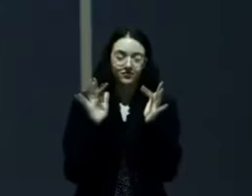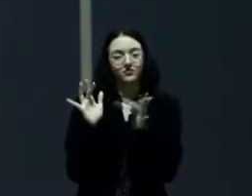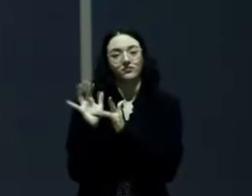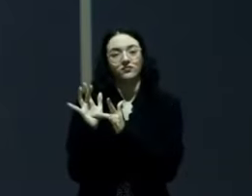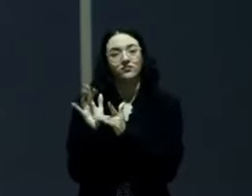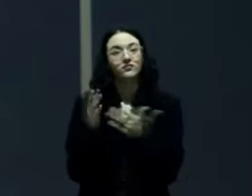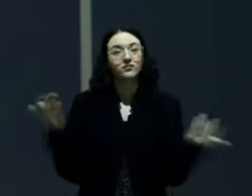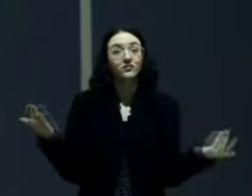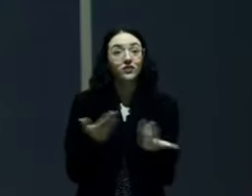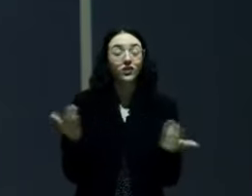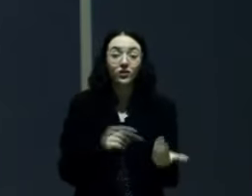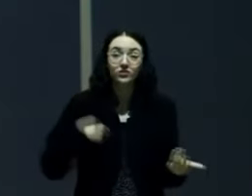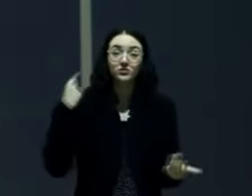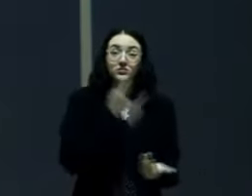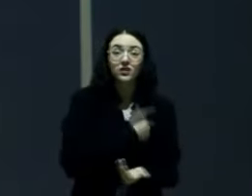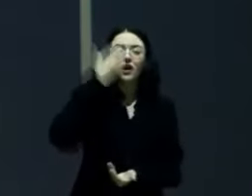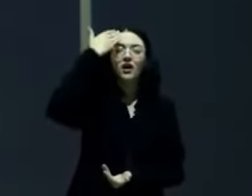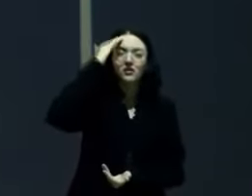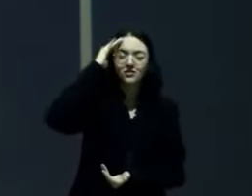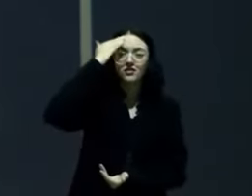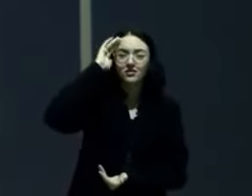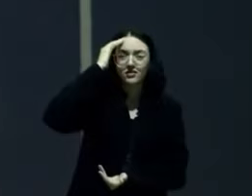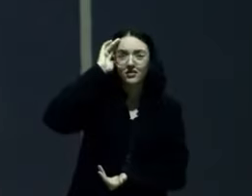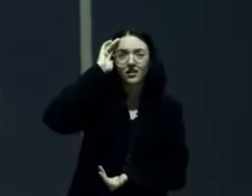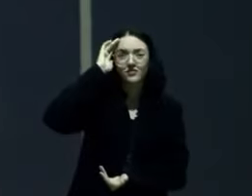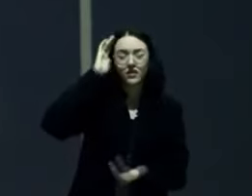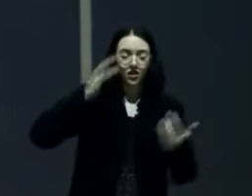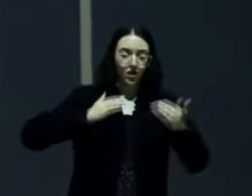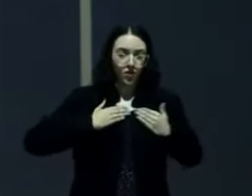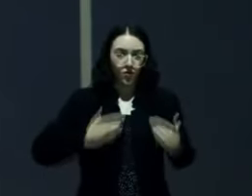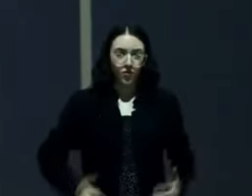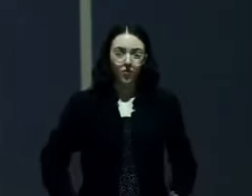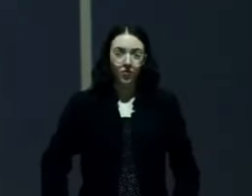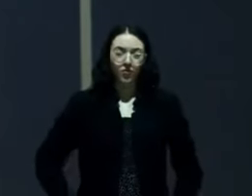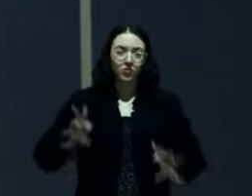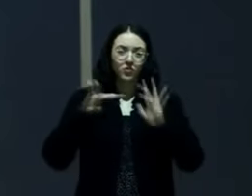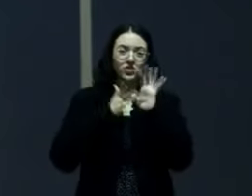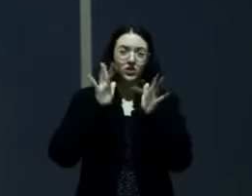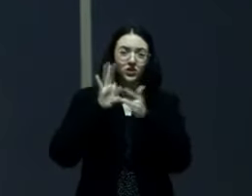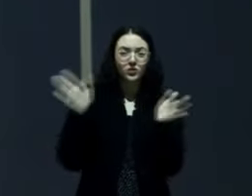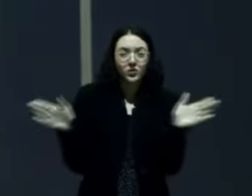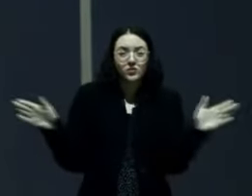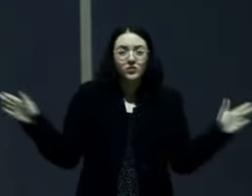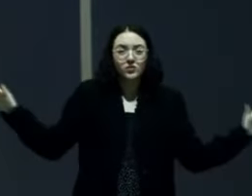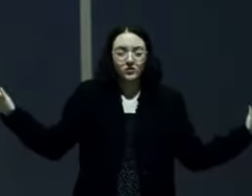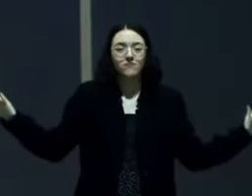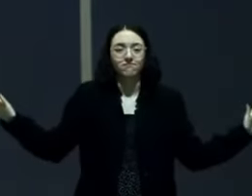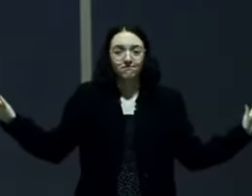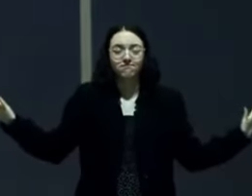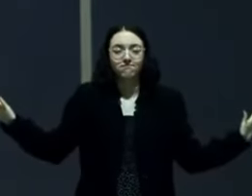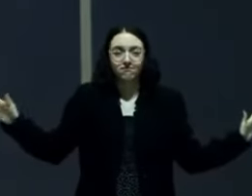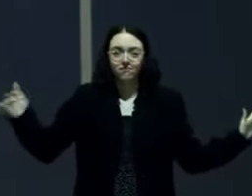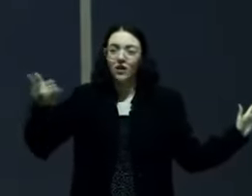nós entendemos que esse corpo foi partido por mim e por você. Portanto, a ceia não é